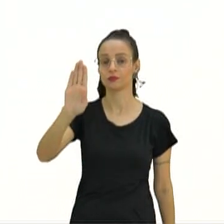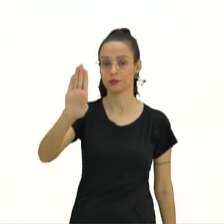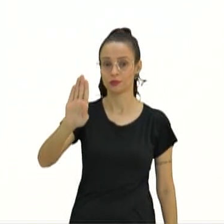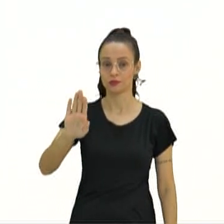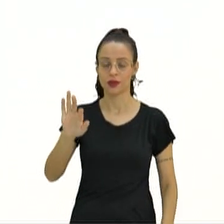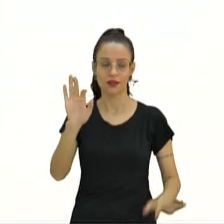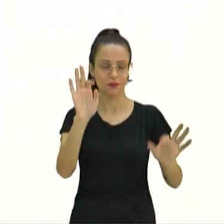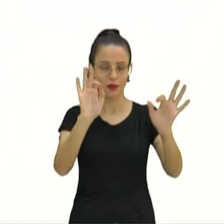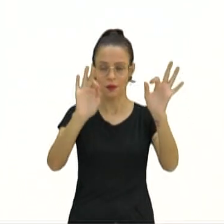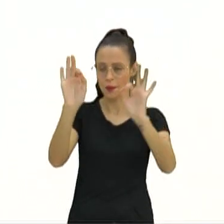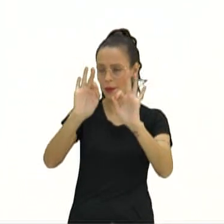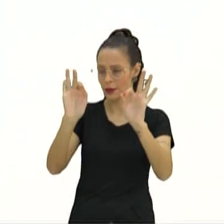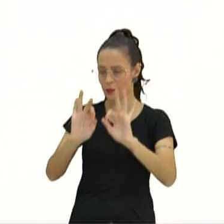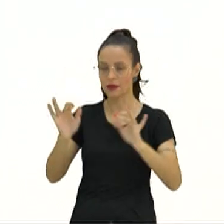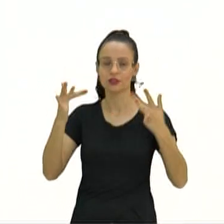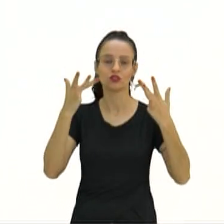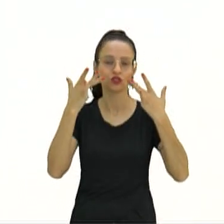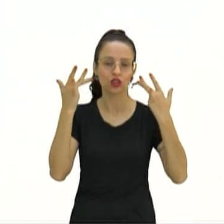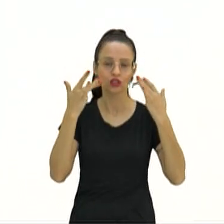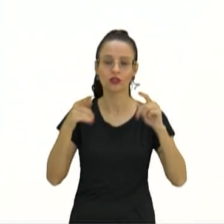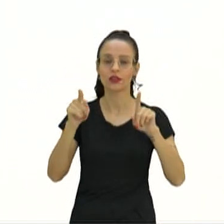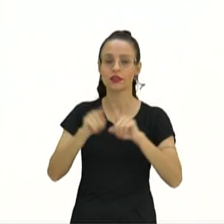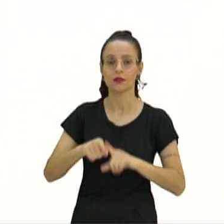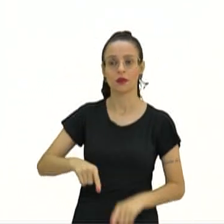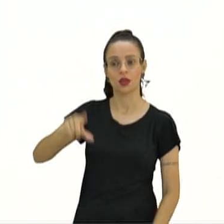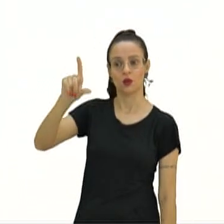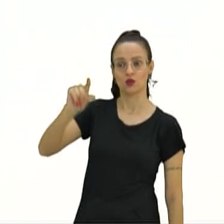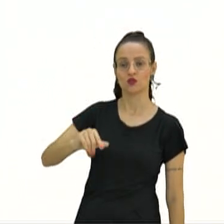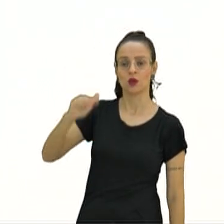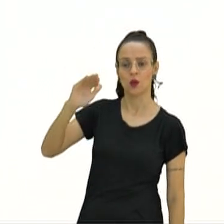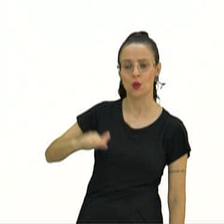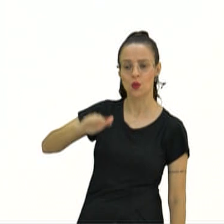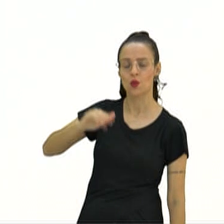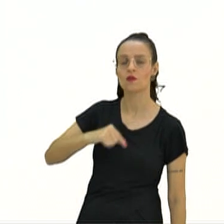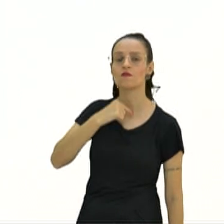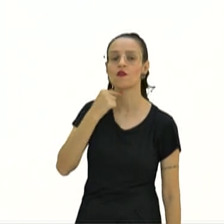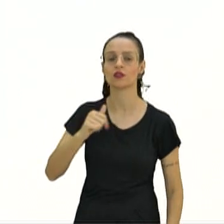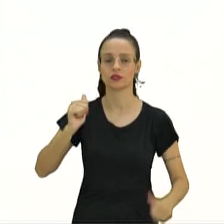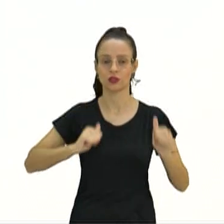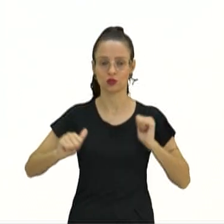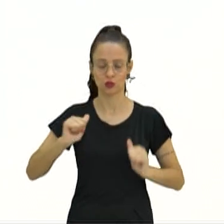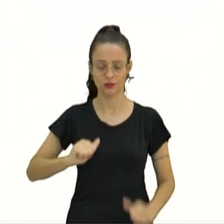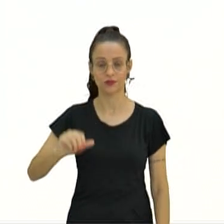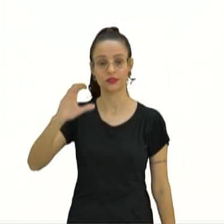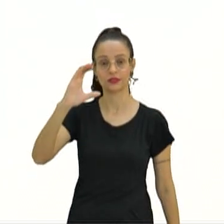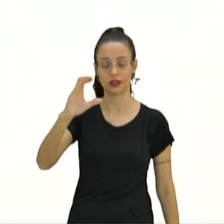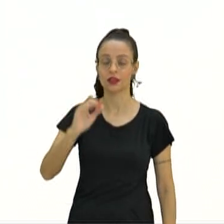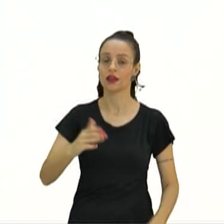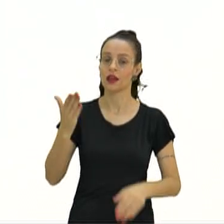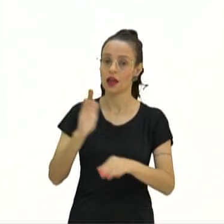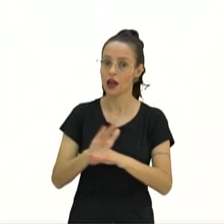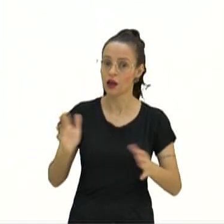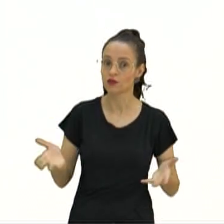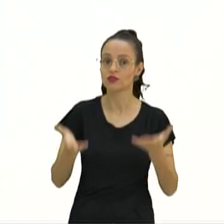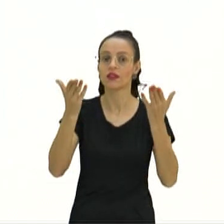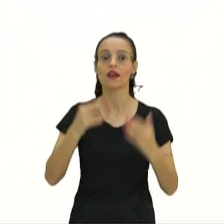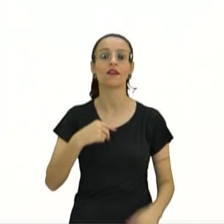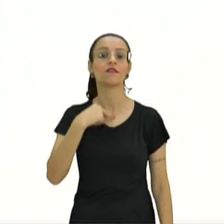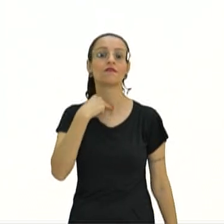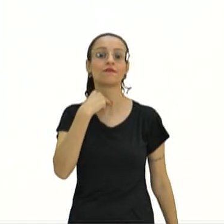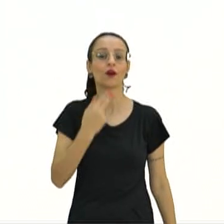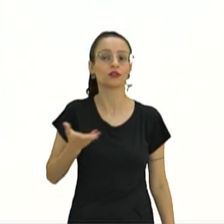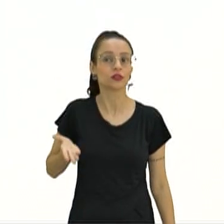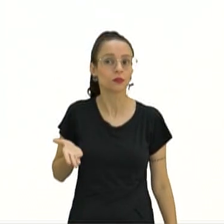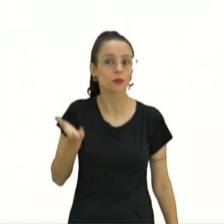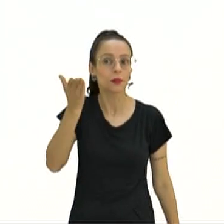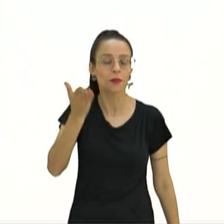Enfeitar as peças teatrais e abafar a voz do ator. Ou letra C. Auxiliar a projetar a voz do ator,